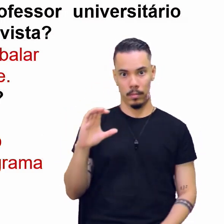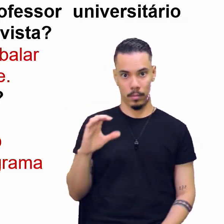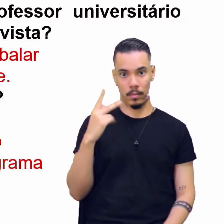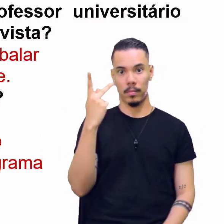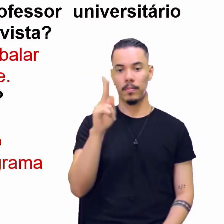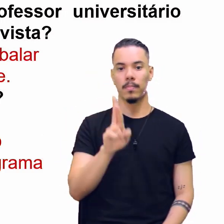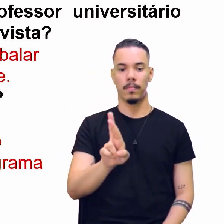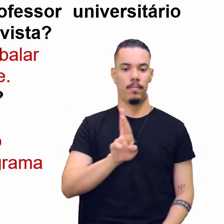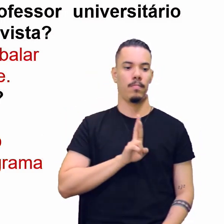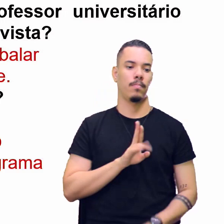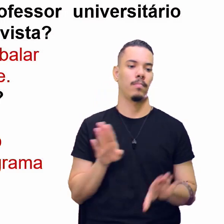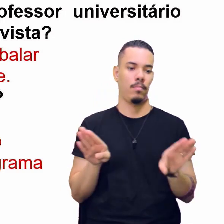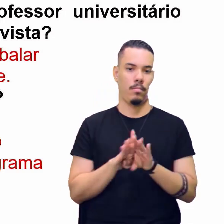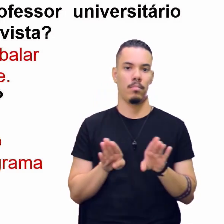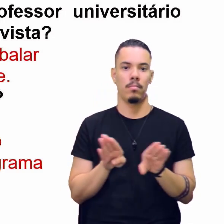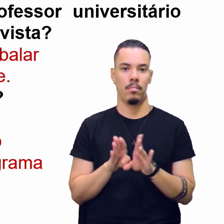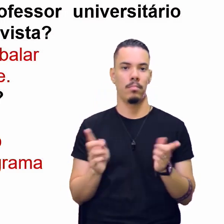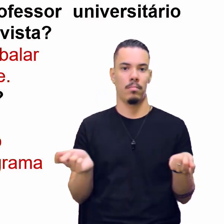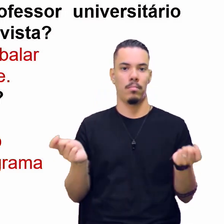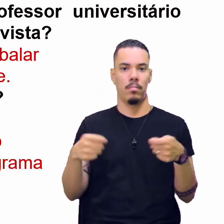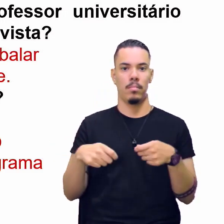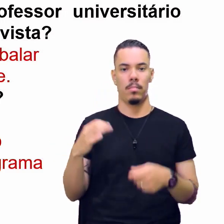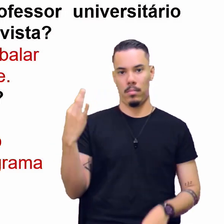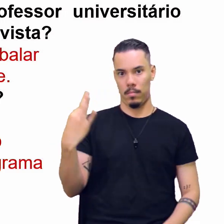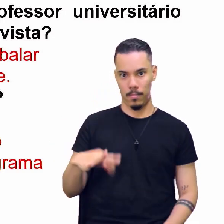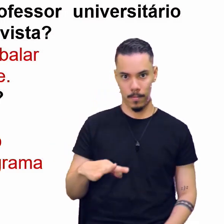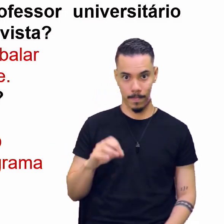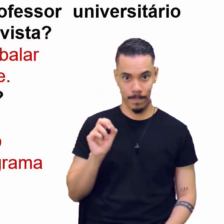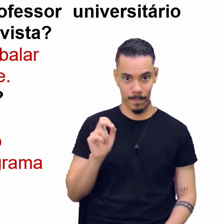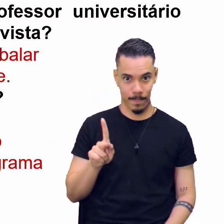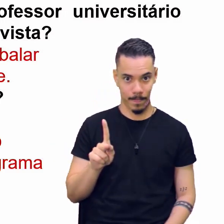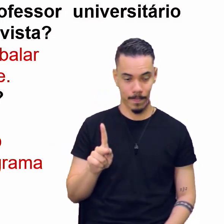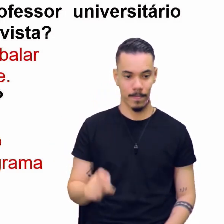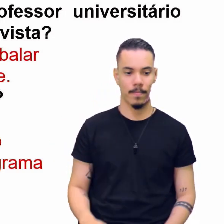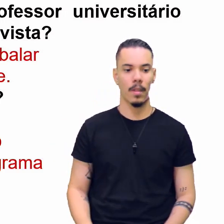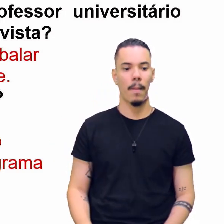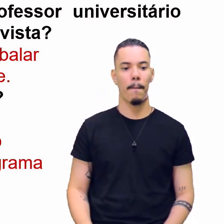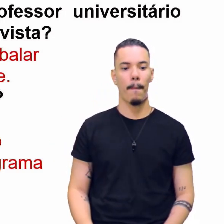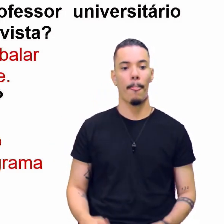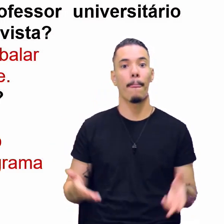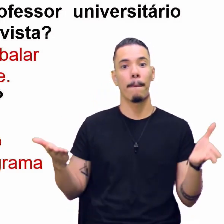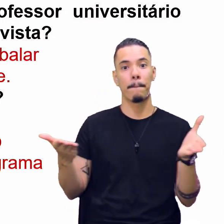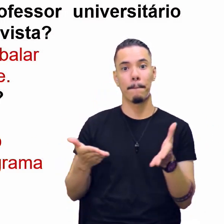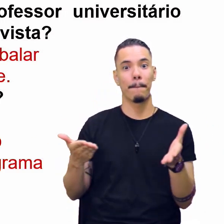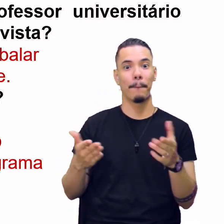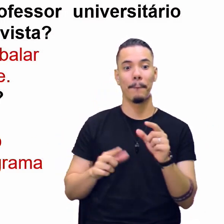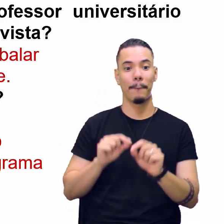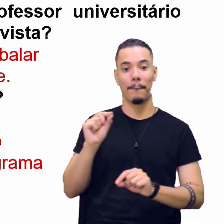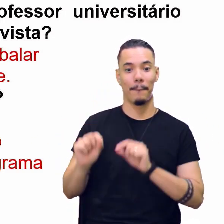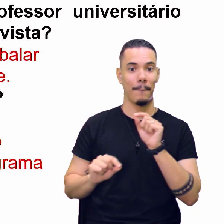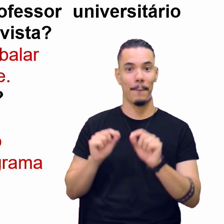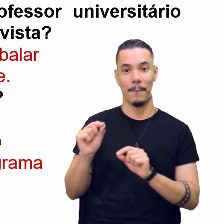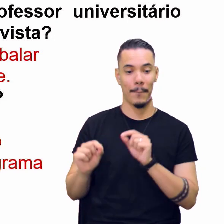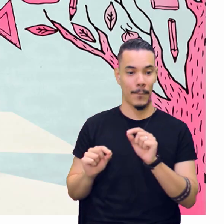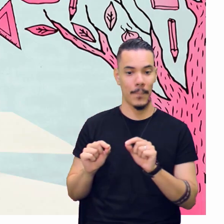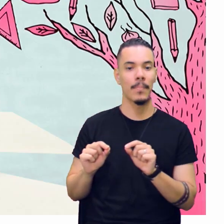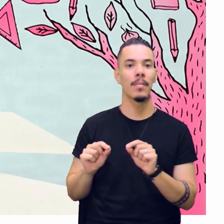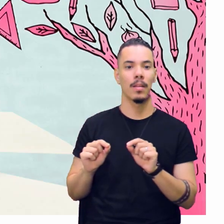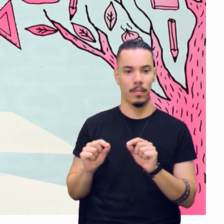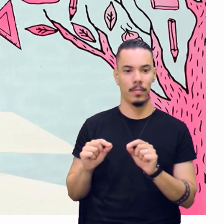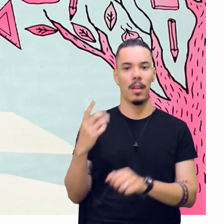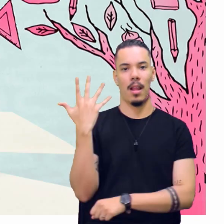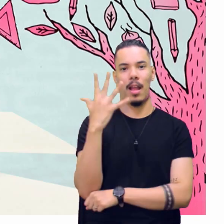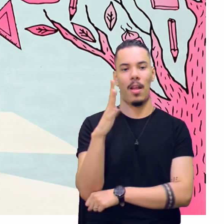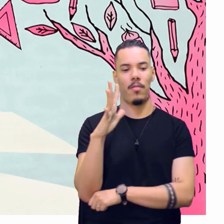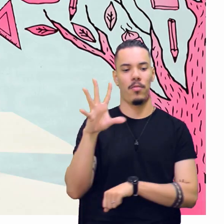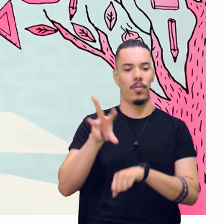sua resposta também está correta, tá ok? Chegando agora, amadinhos, a